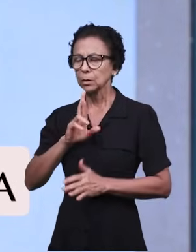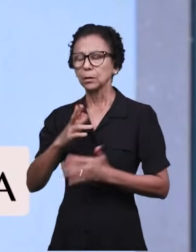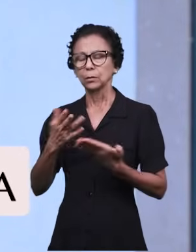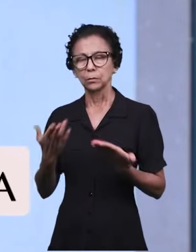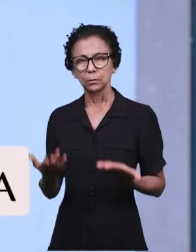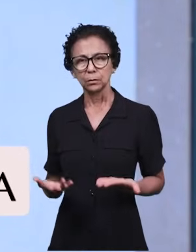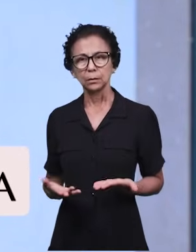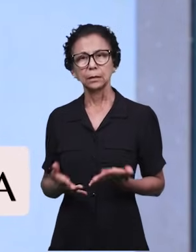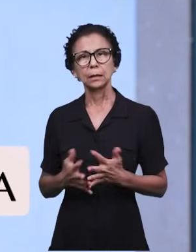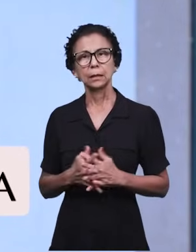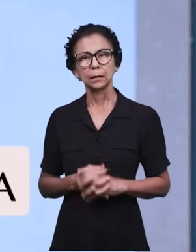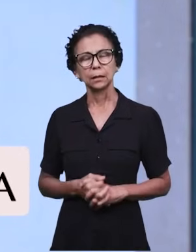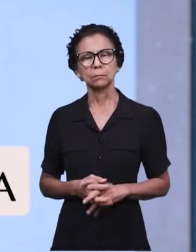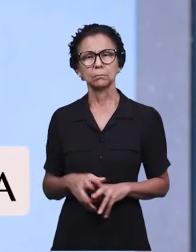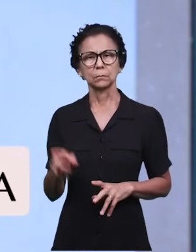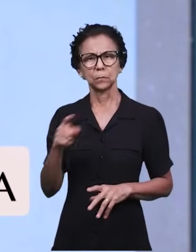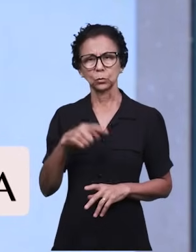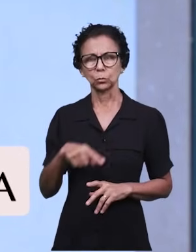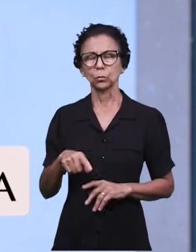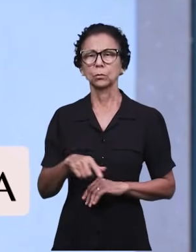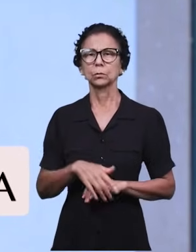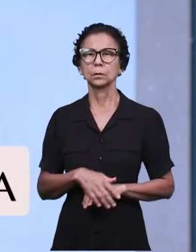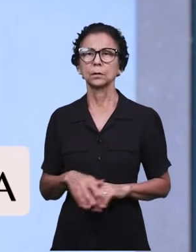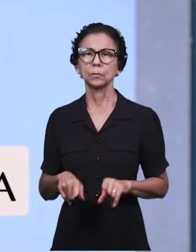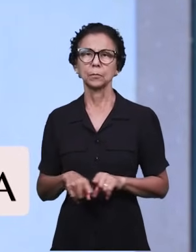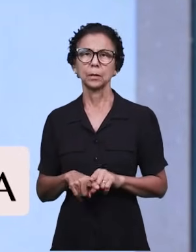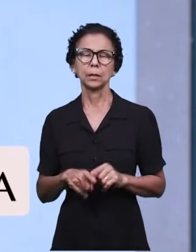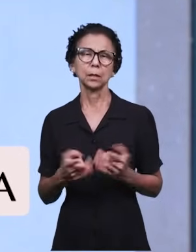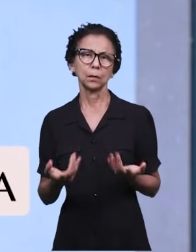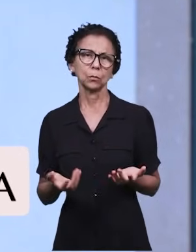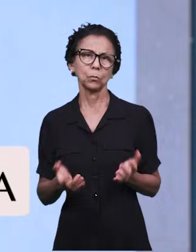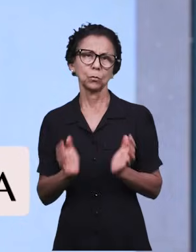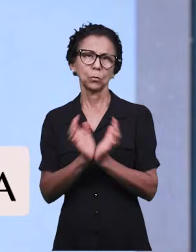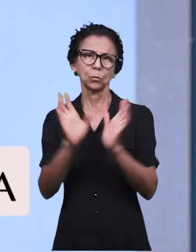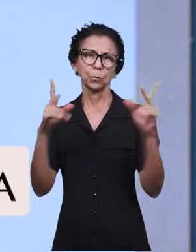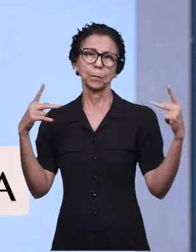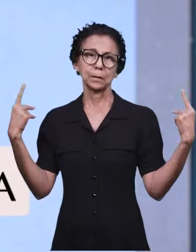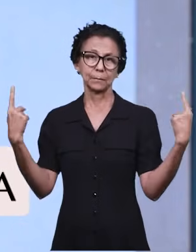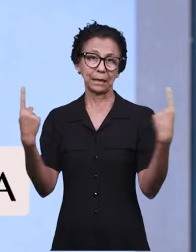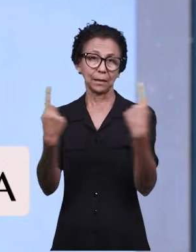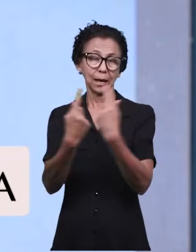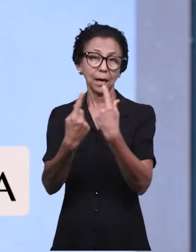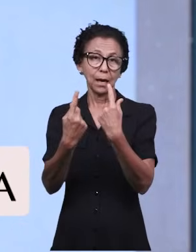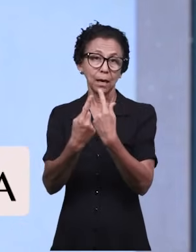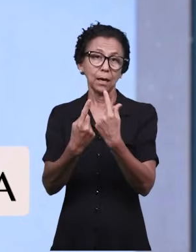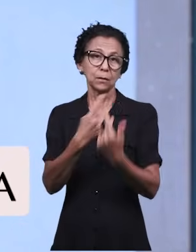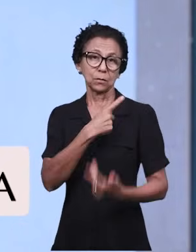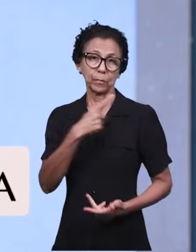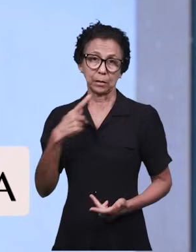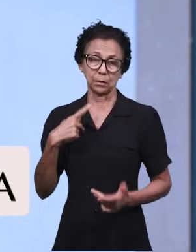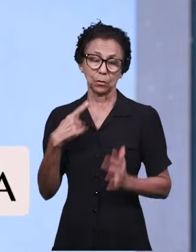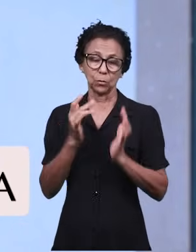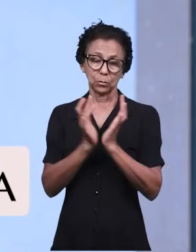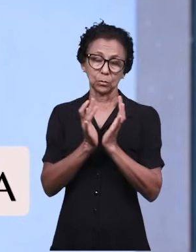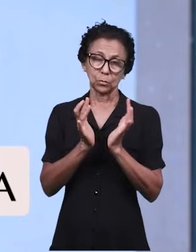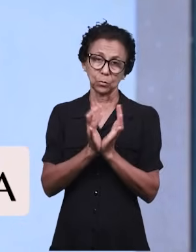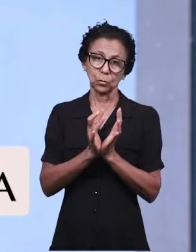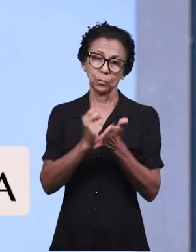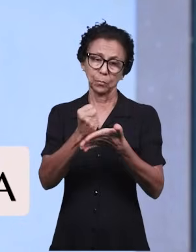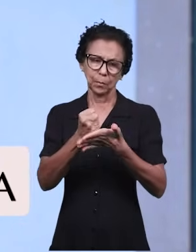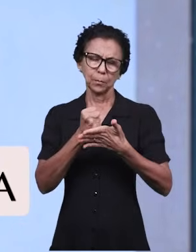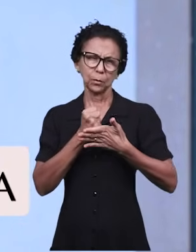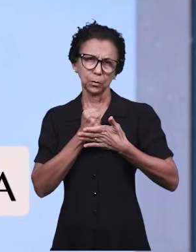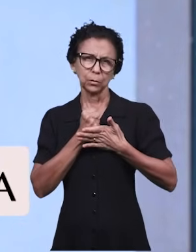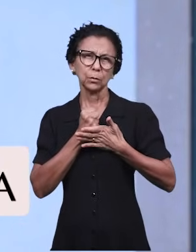companheiros de ministério sempre me ajudaram nisso, o Conselho Presbiteral, né, o presbitério sempre